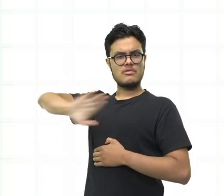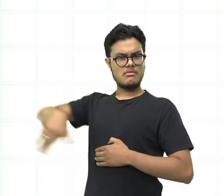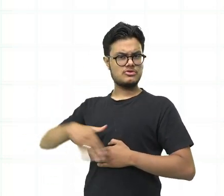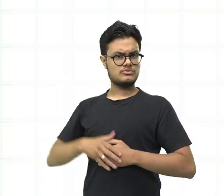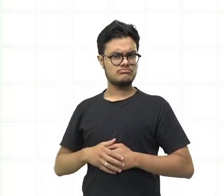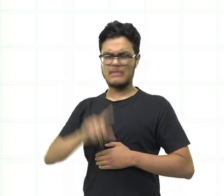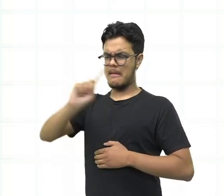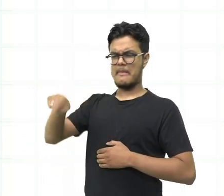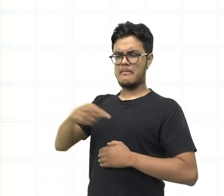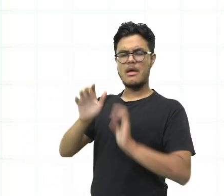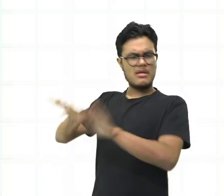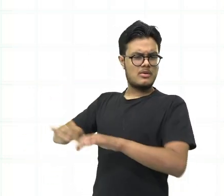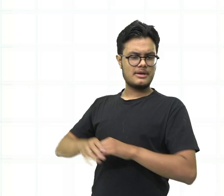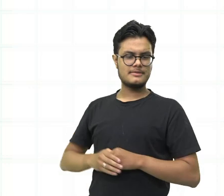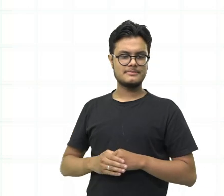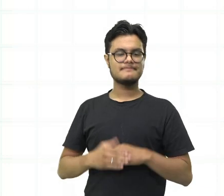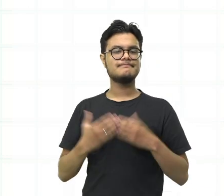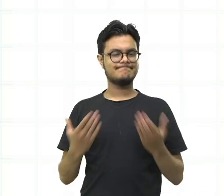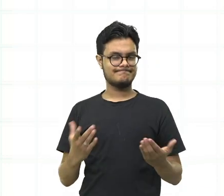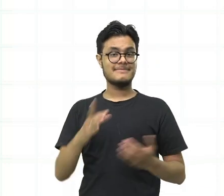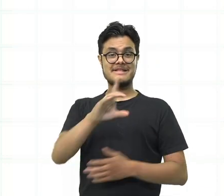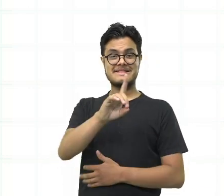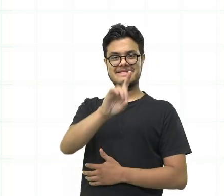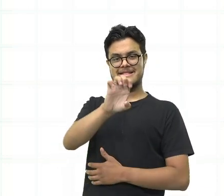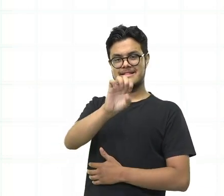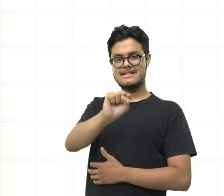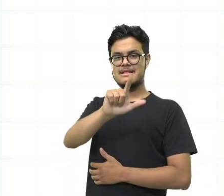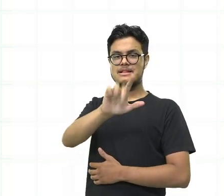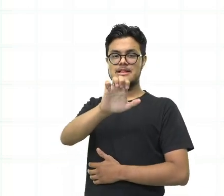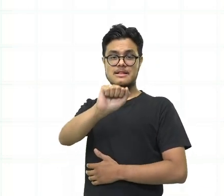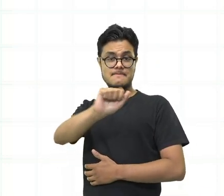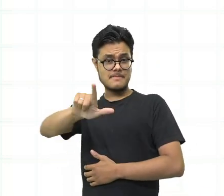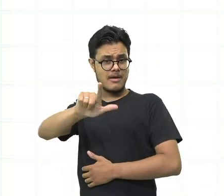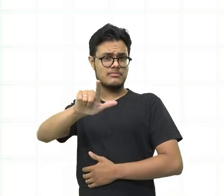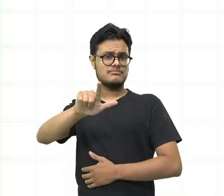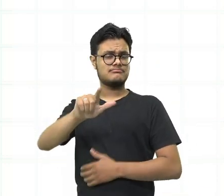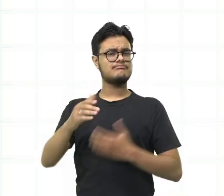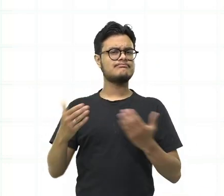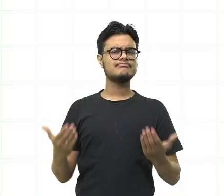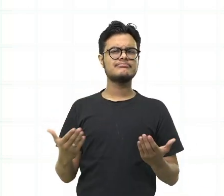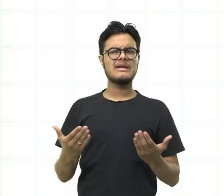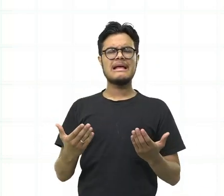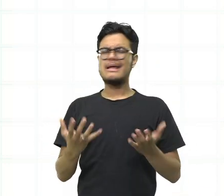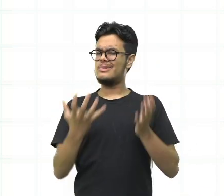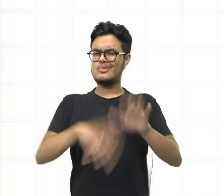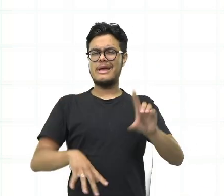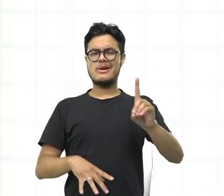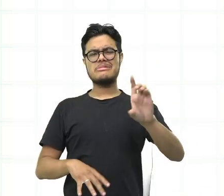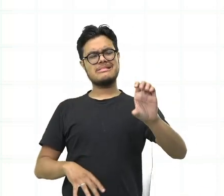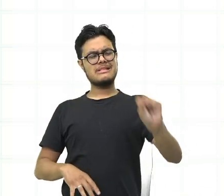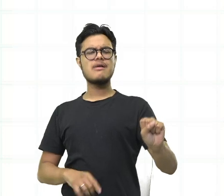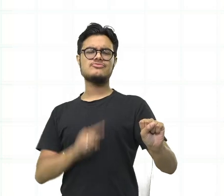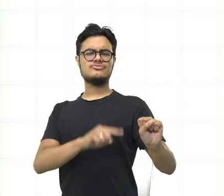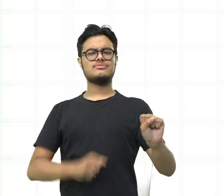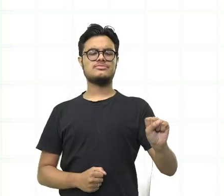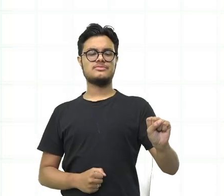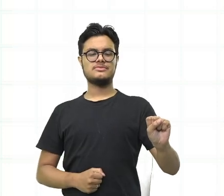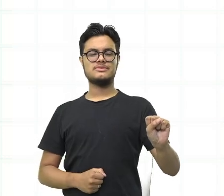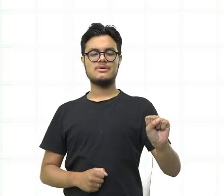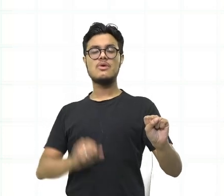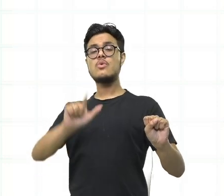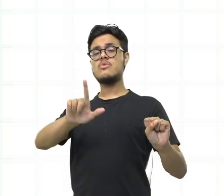tiro o meu sufixo, ficou o quê? Desleal. Não, eu não quero mais o prefixo, eu quero